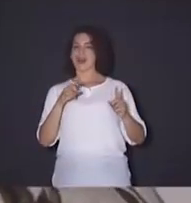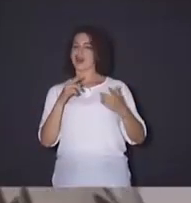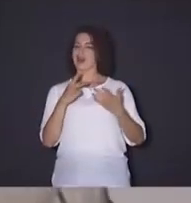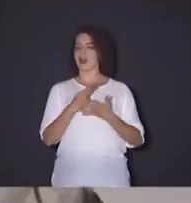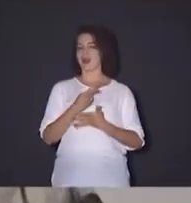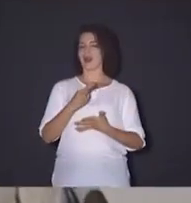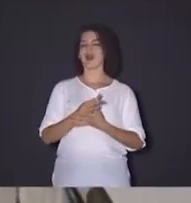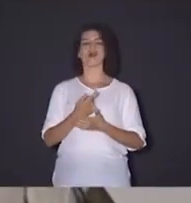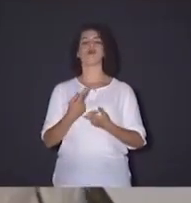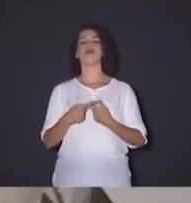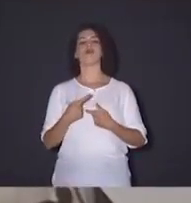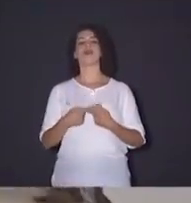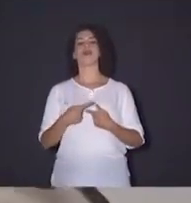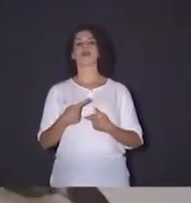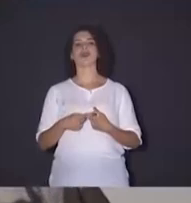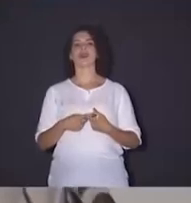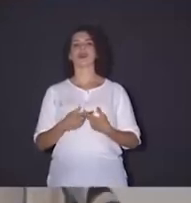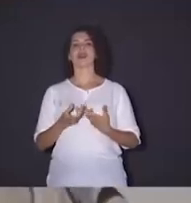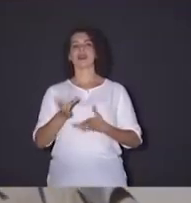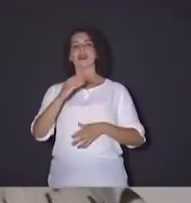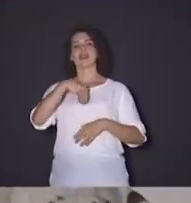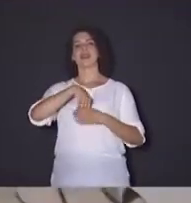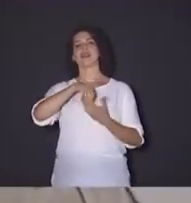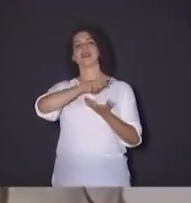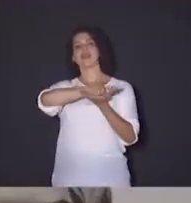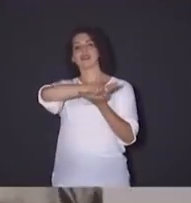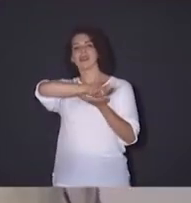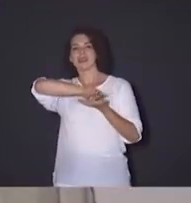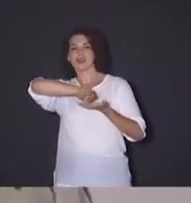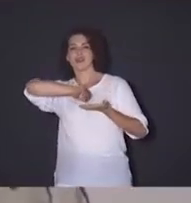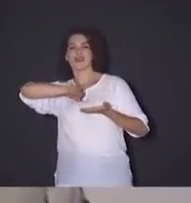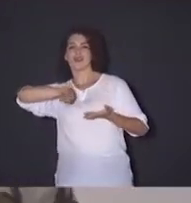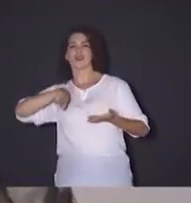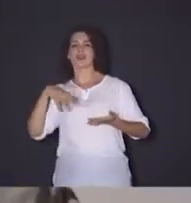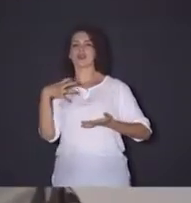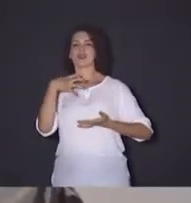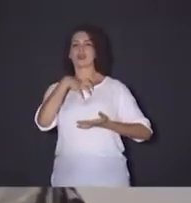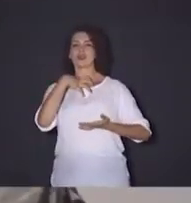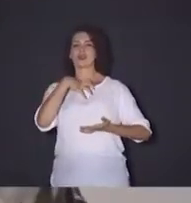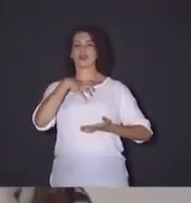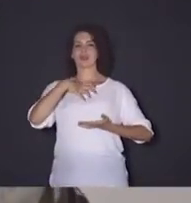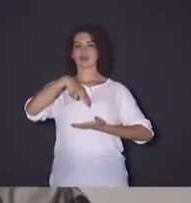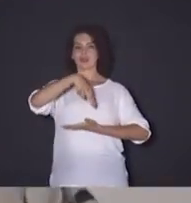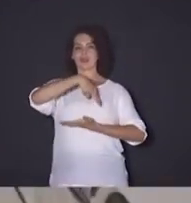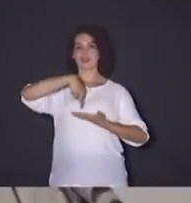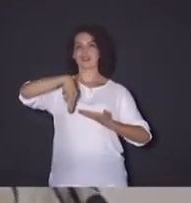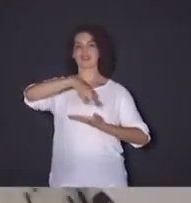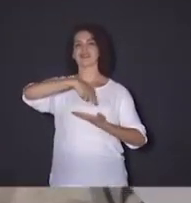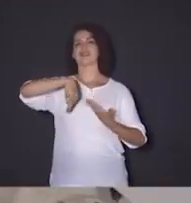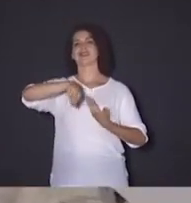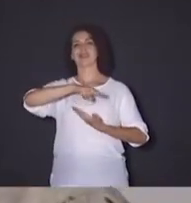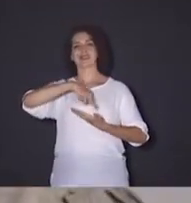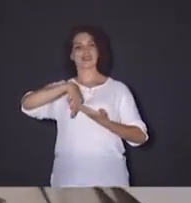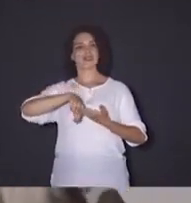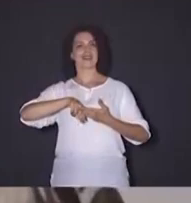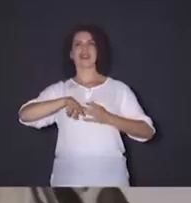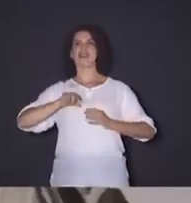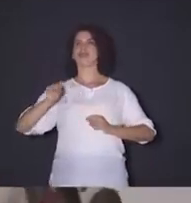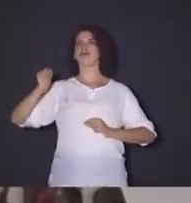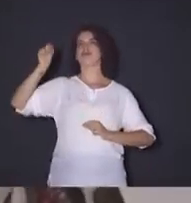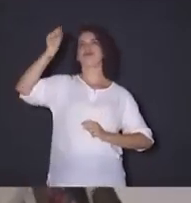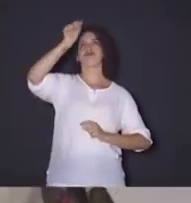a presença que é exatamente na diversidade de formas de dança que nós temos por todo o